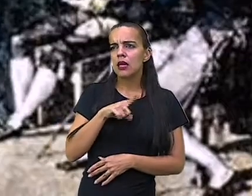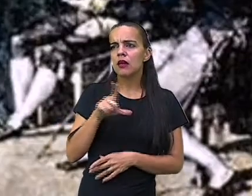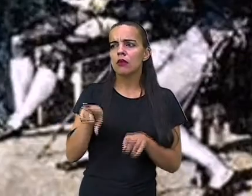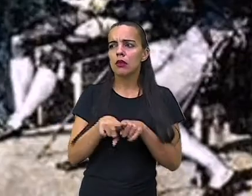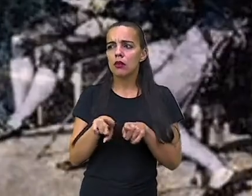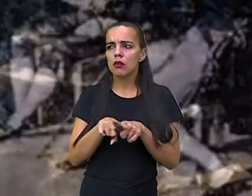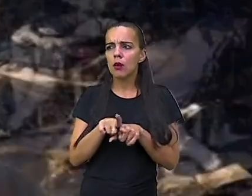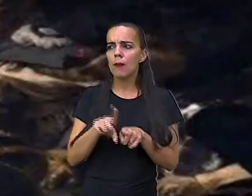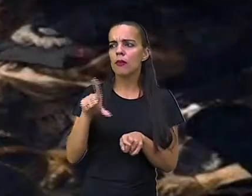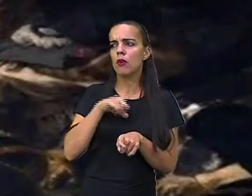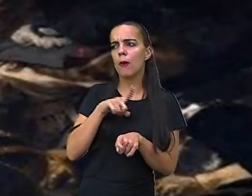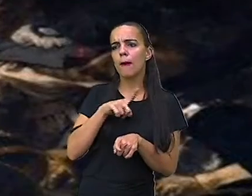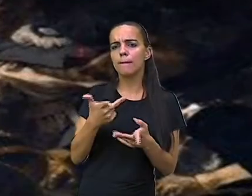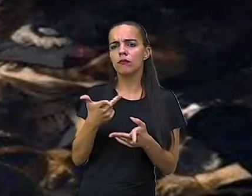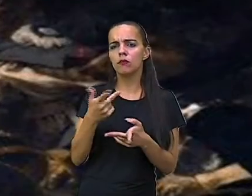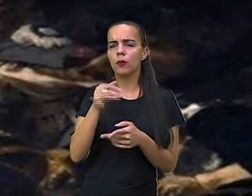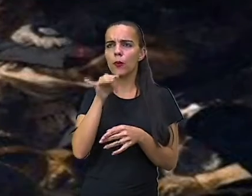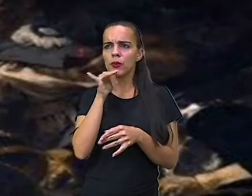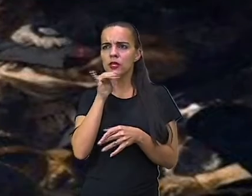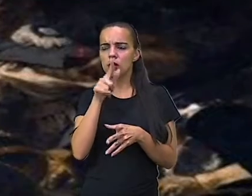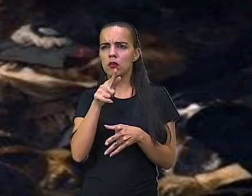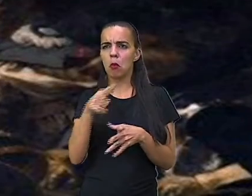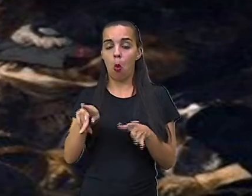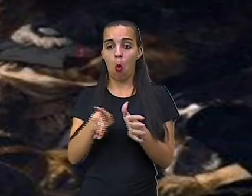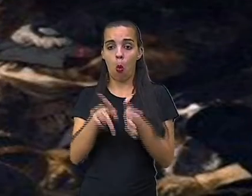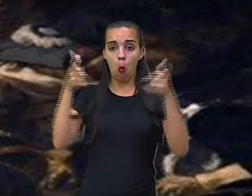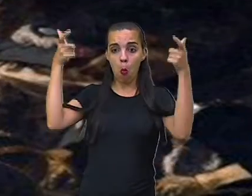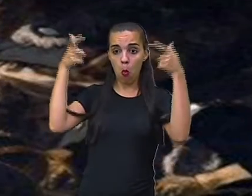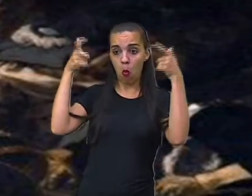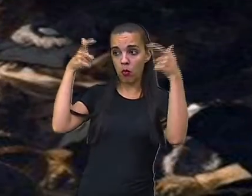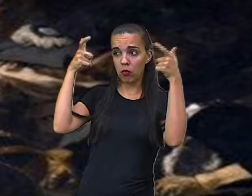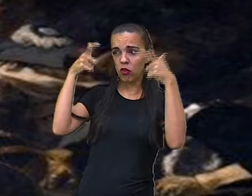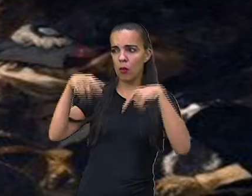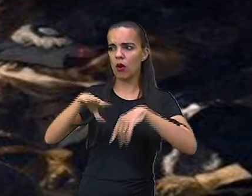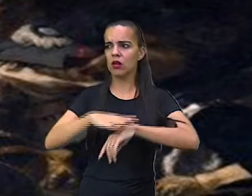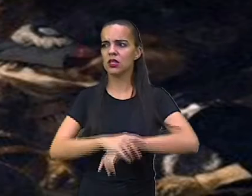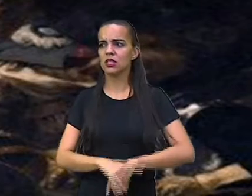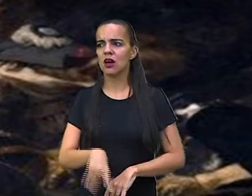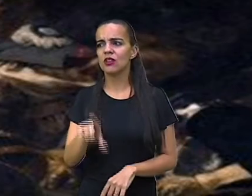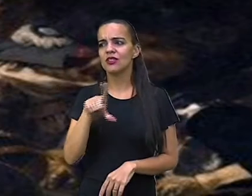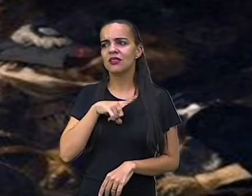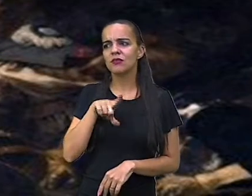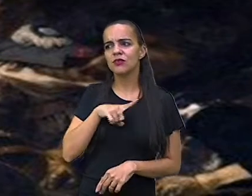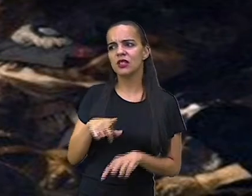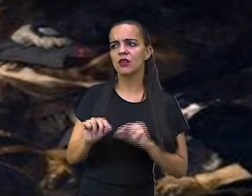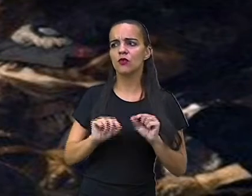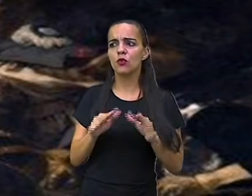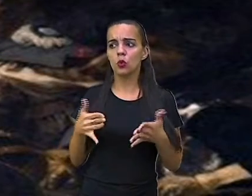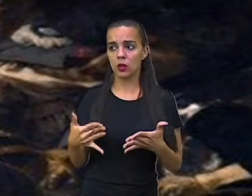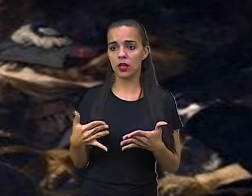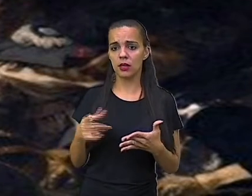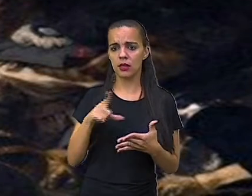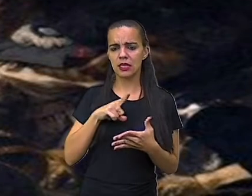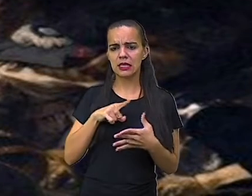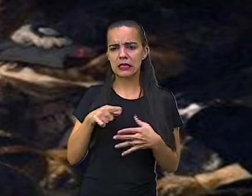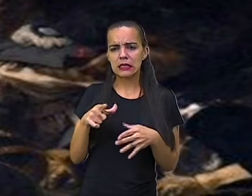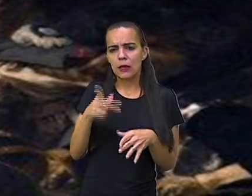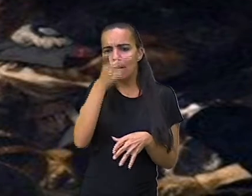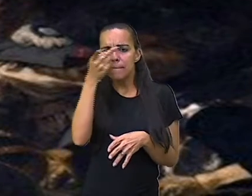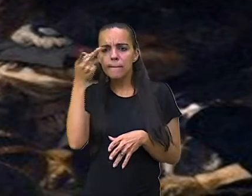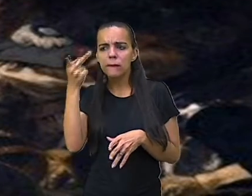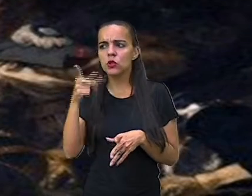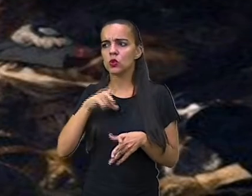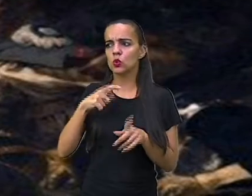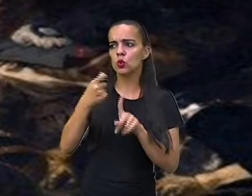vida sob uma monarquia constitucional, onde há voto censitário e repartição dos poderes,